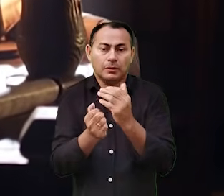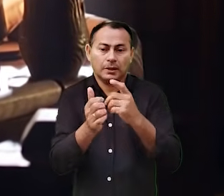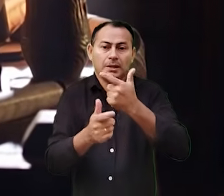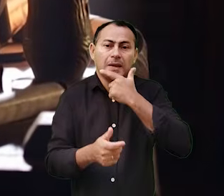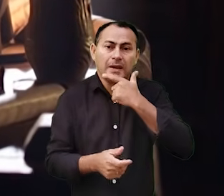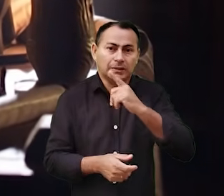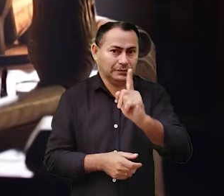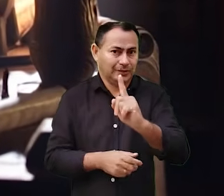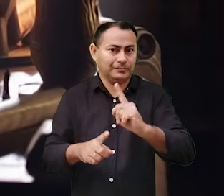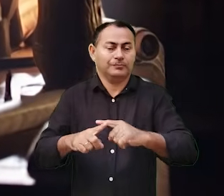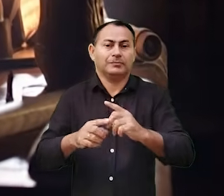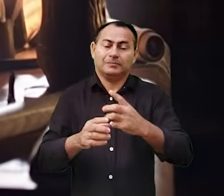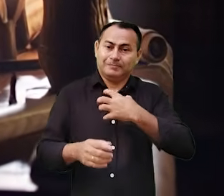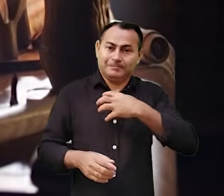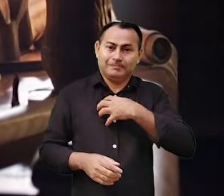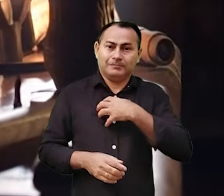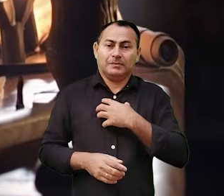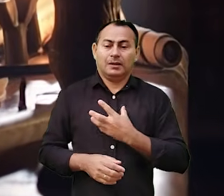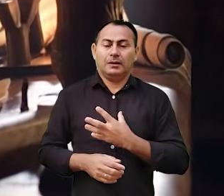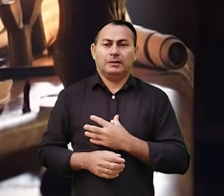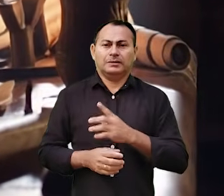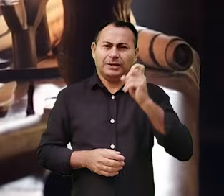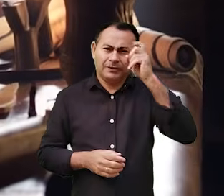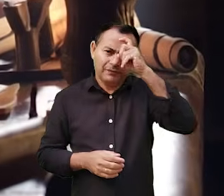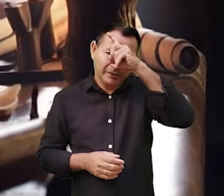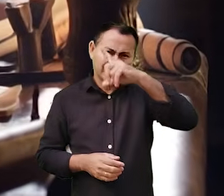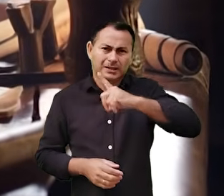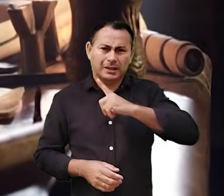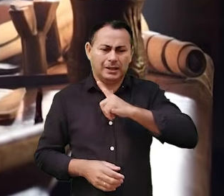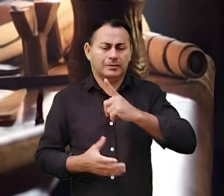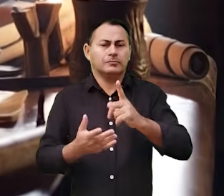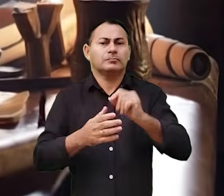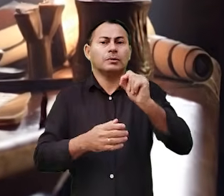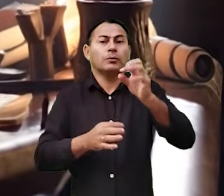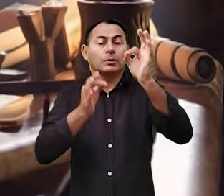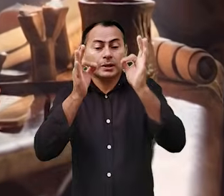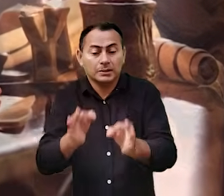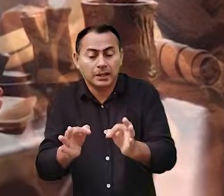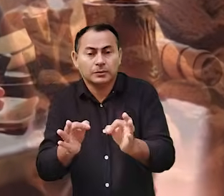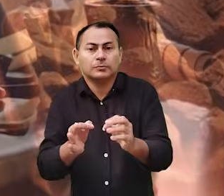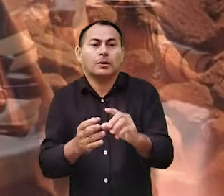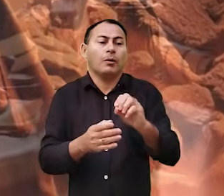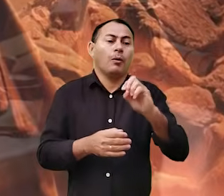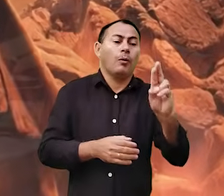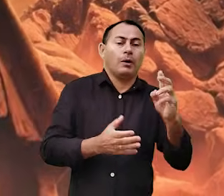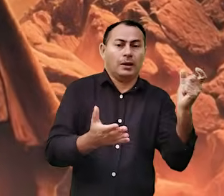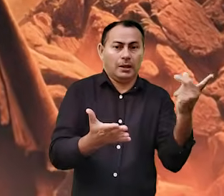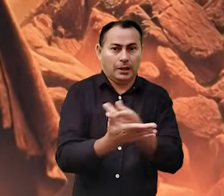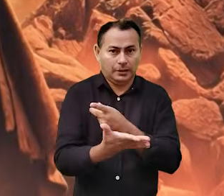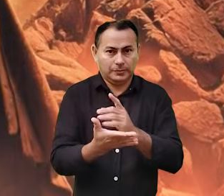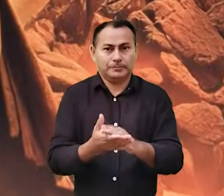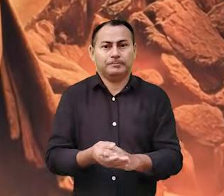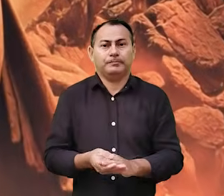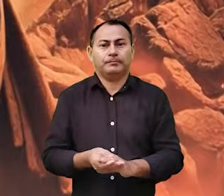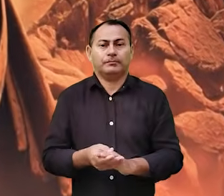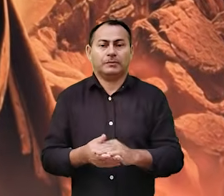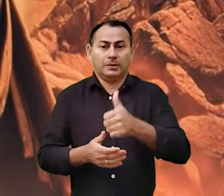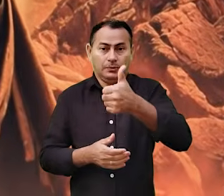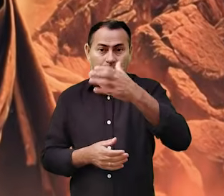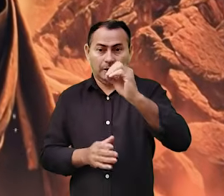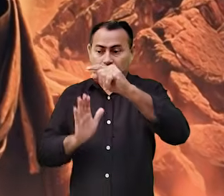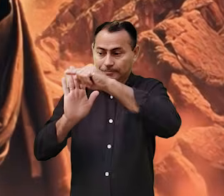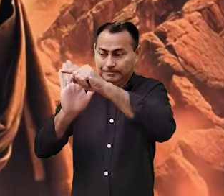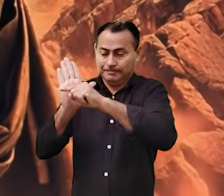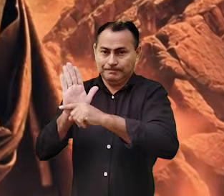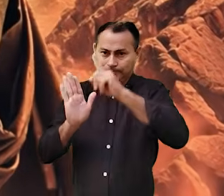pão, queijo, queijo. Era uma questão difícil de se estabelecer o que era certo ou errado. Os